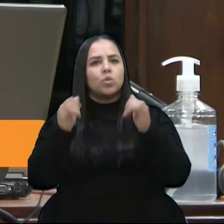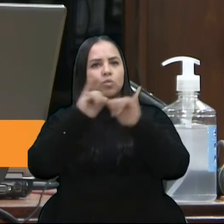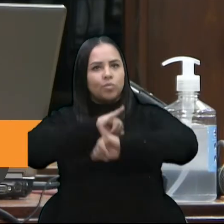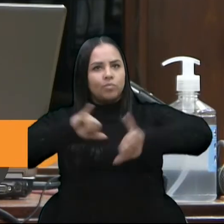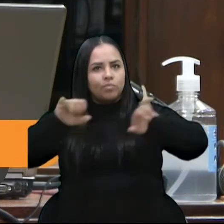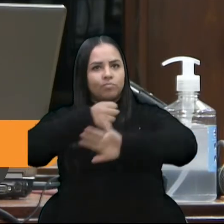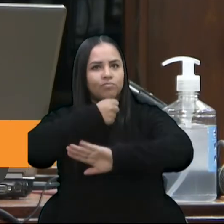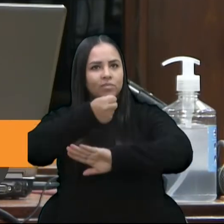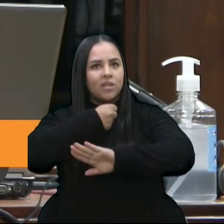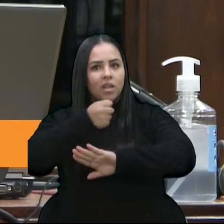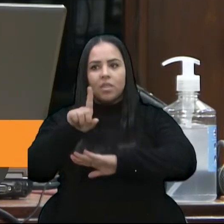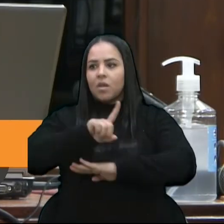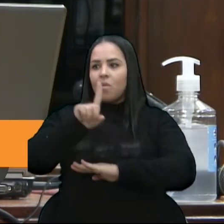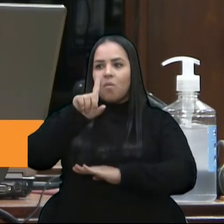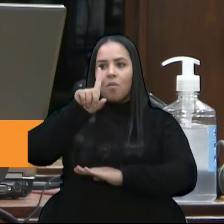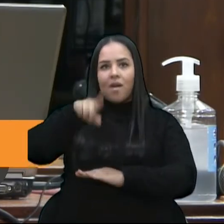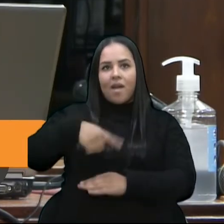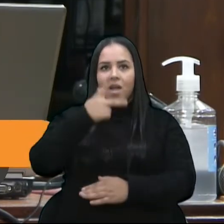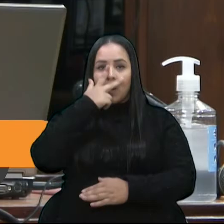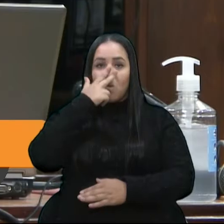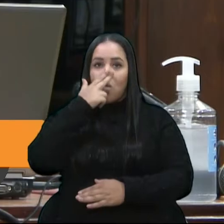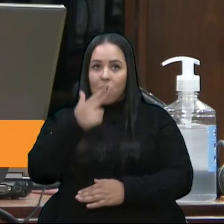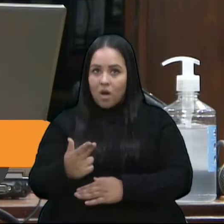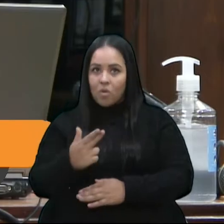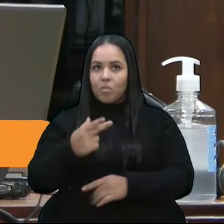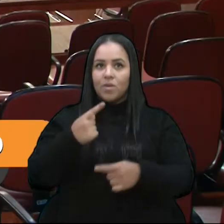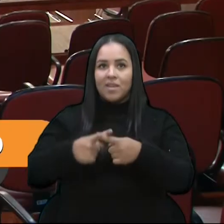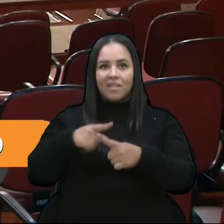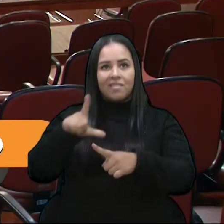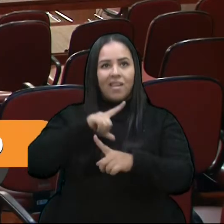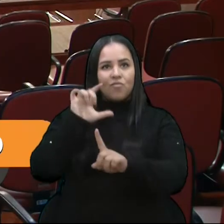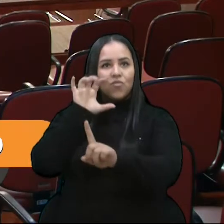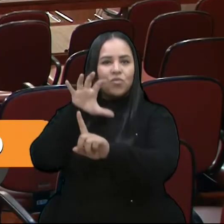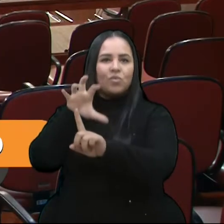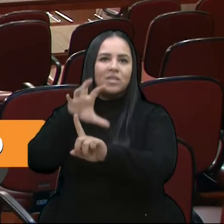diante da pressão política aos jornalistas?